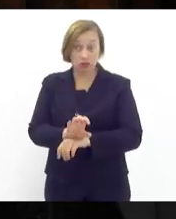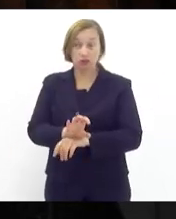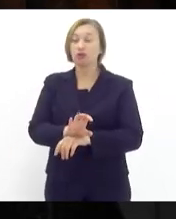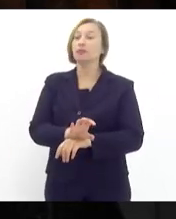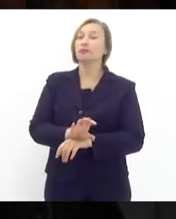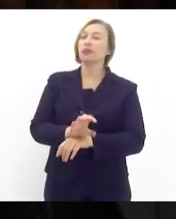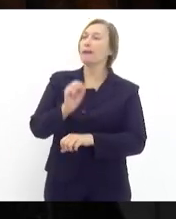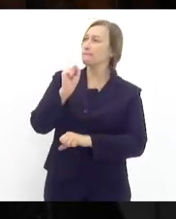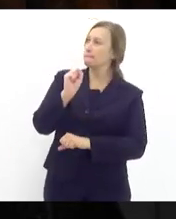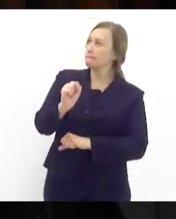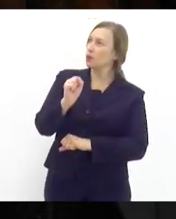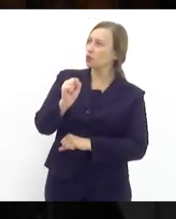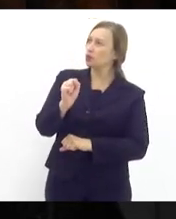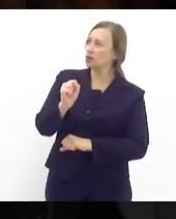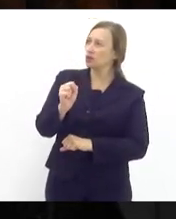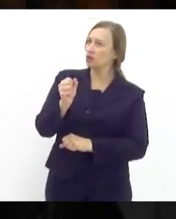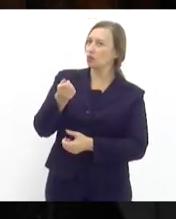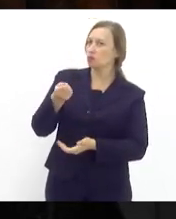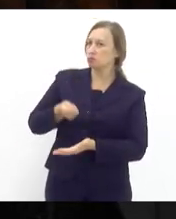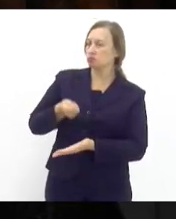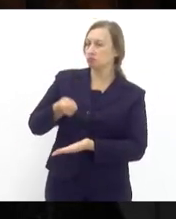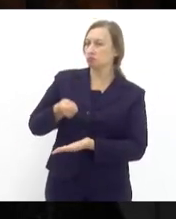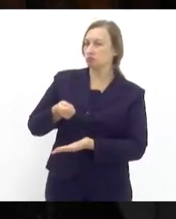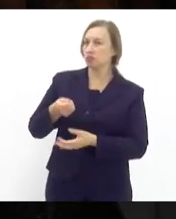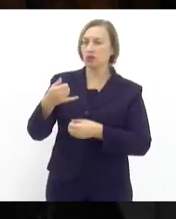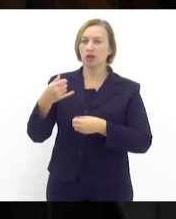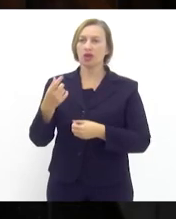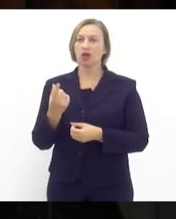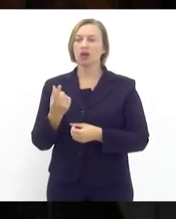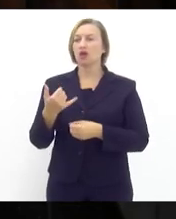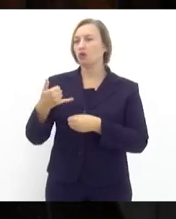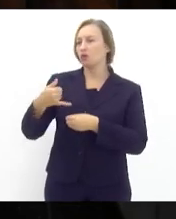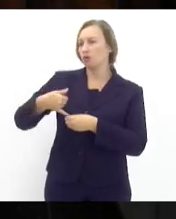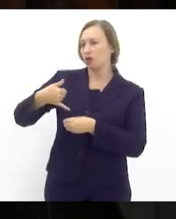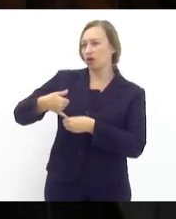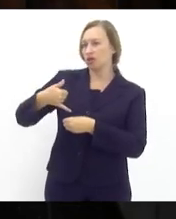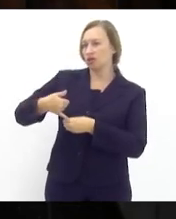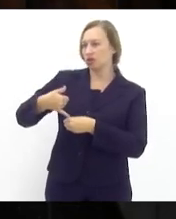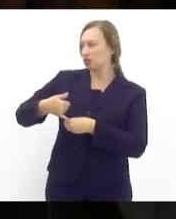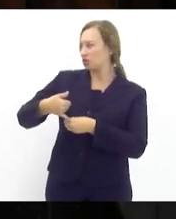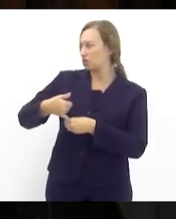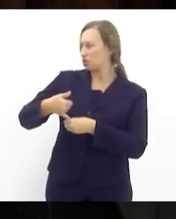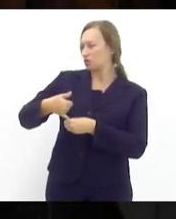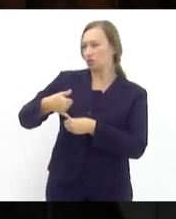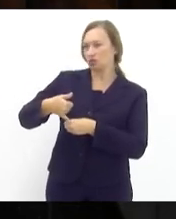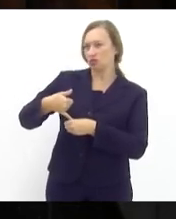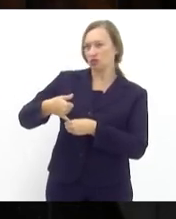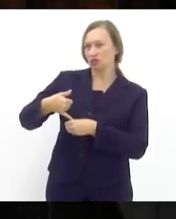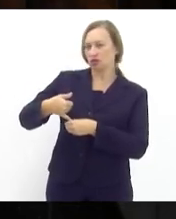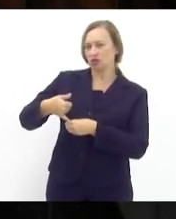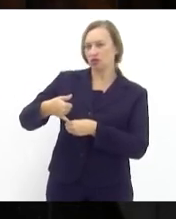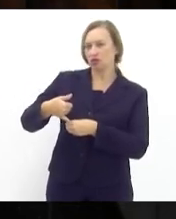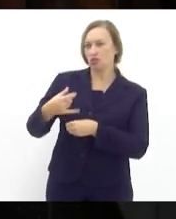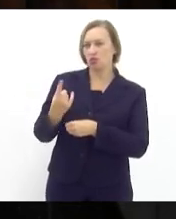poderão cobrar sobre a gasolina um malico ele chama de alíquota